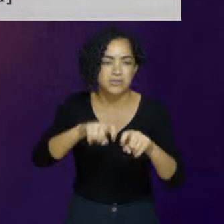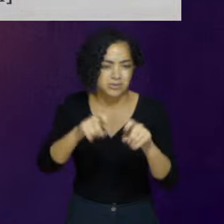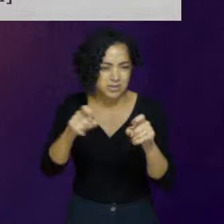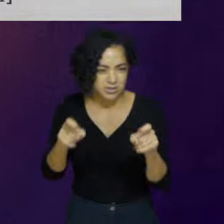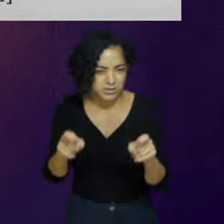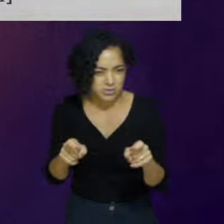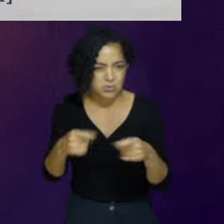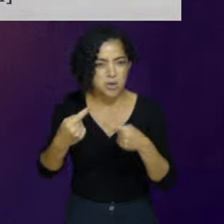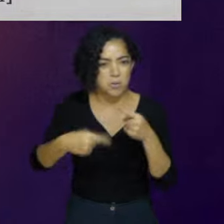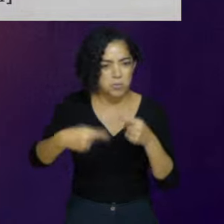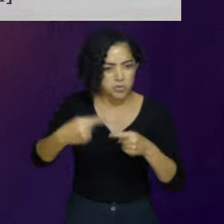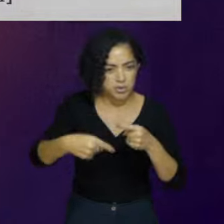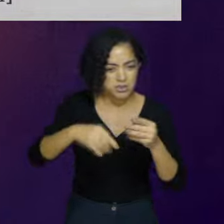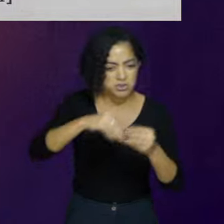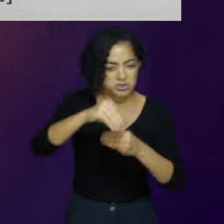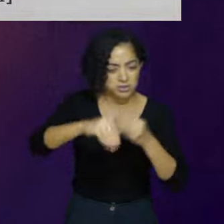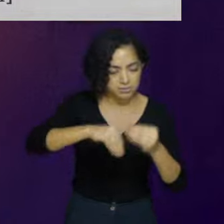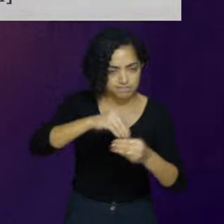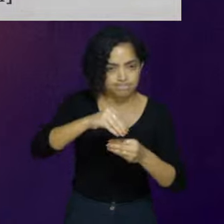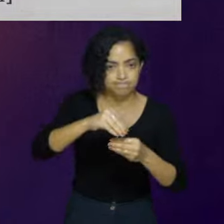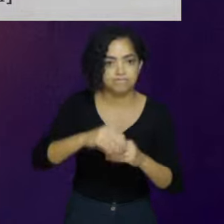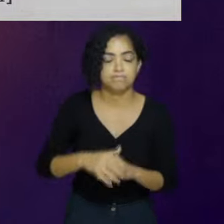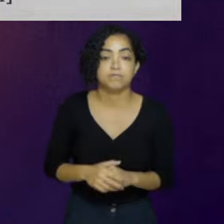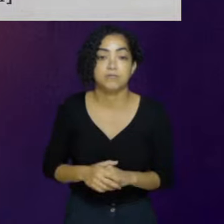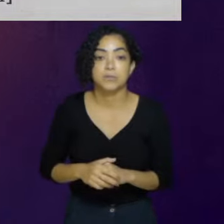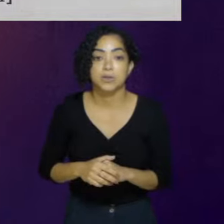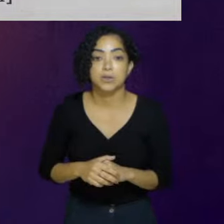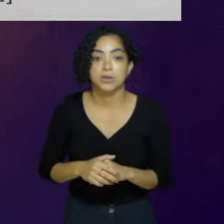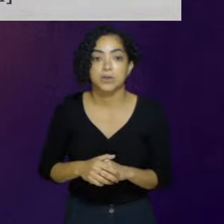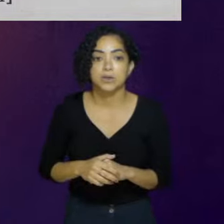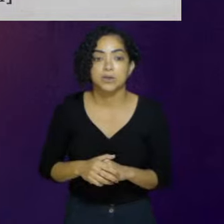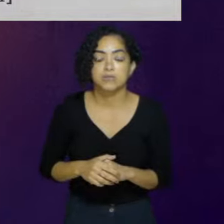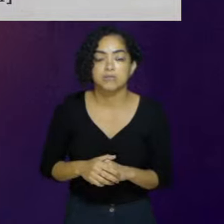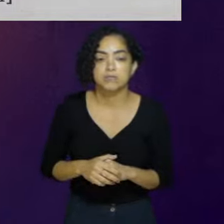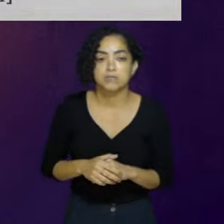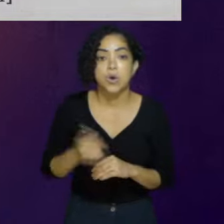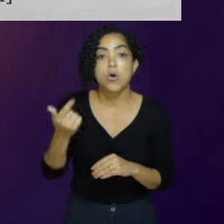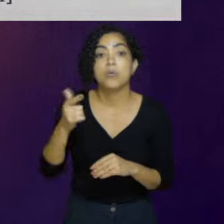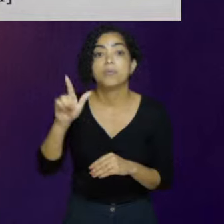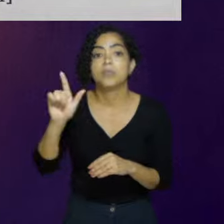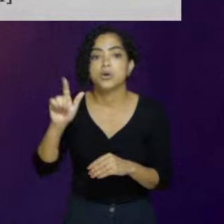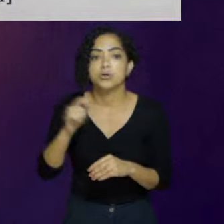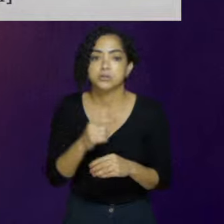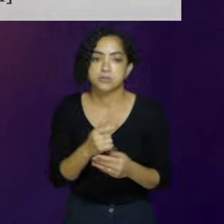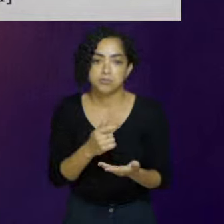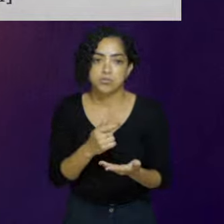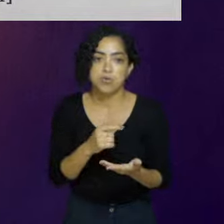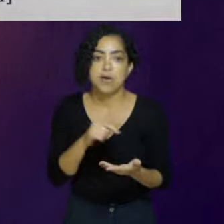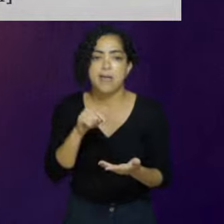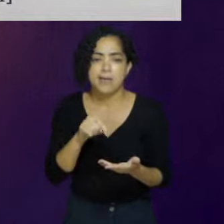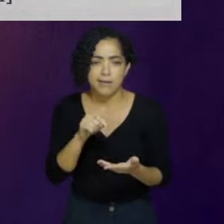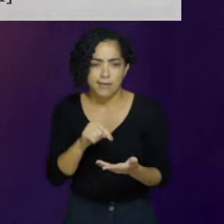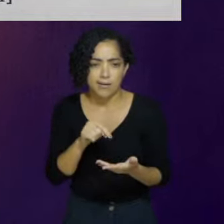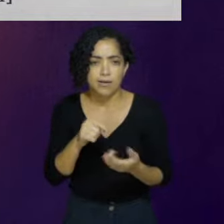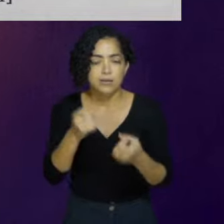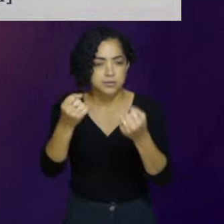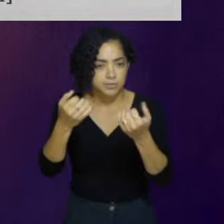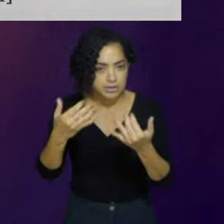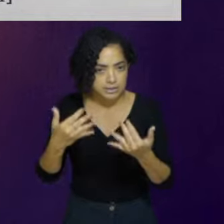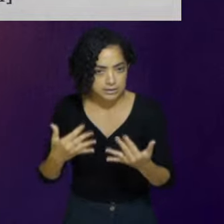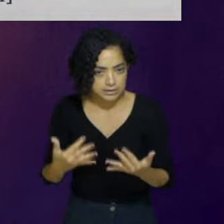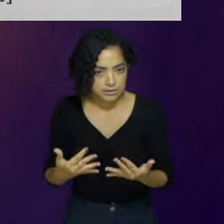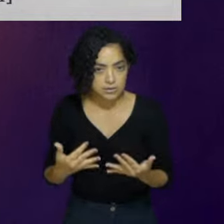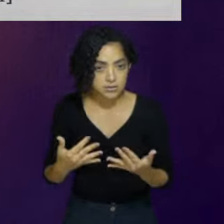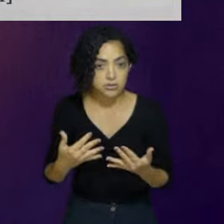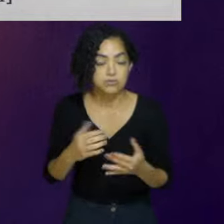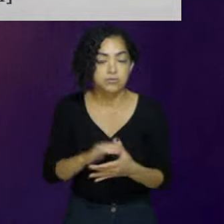capaz de fazerem propaganda ainda, e tivemos que fazer um trabalho sobre o mesmo. Próximo aluno, realmente ela é bem como o senhor falou, fui aluna dela por 2 anos,